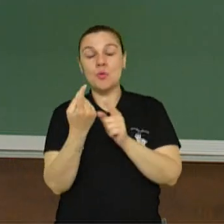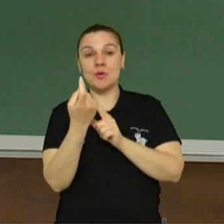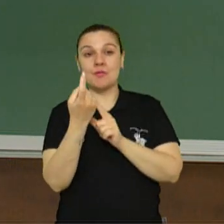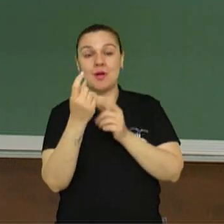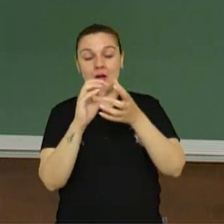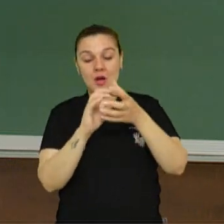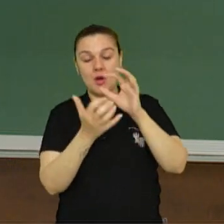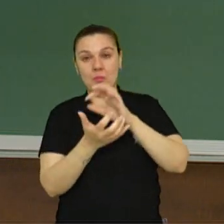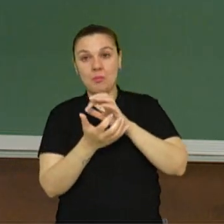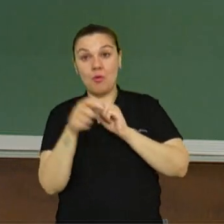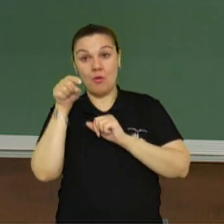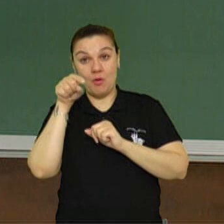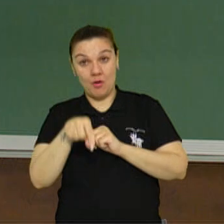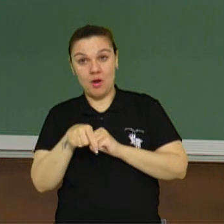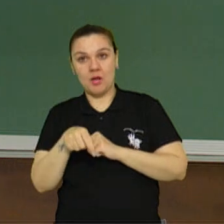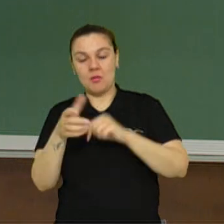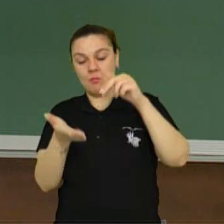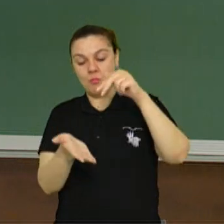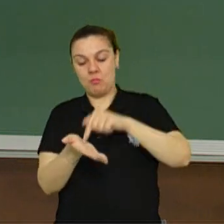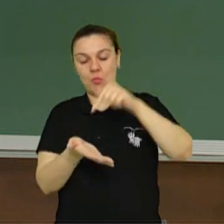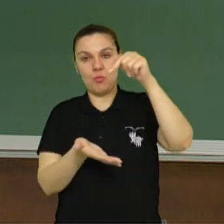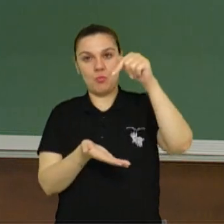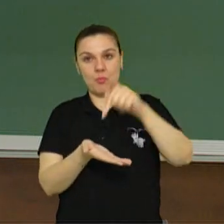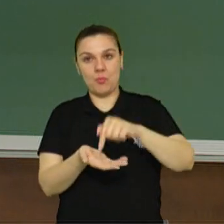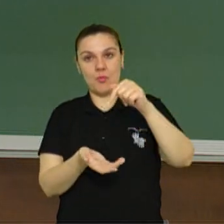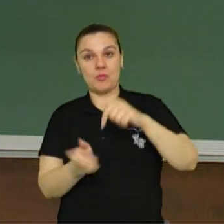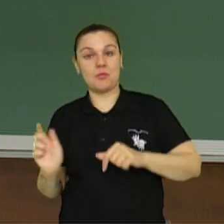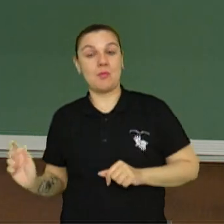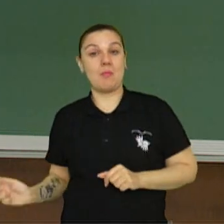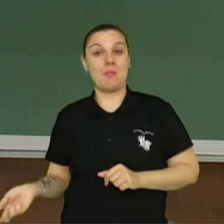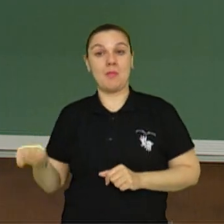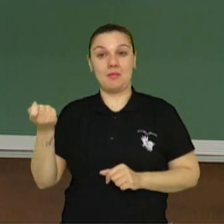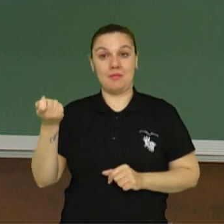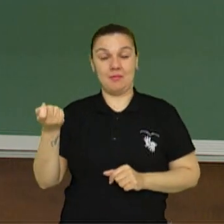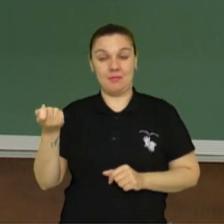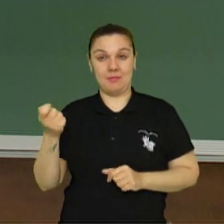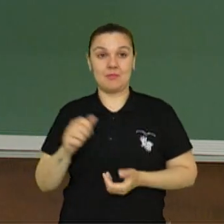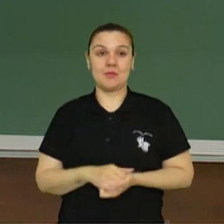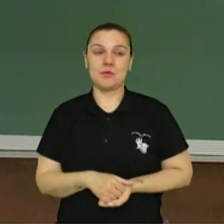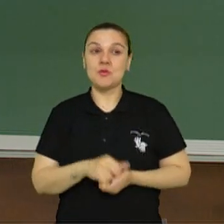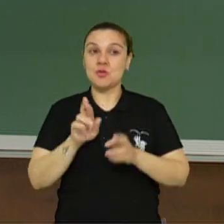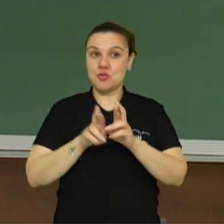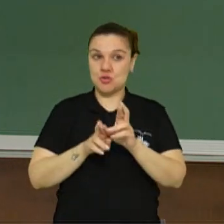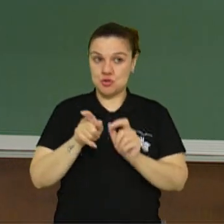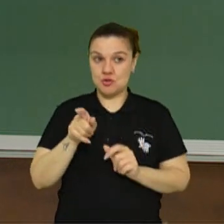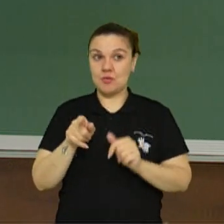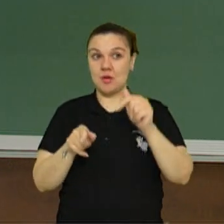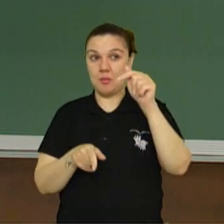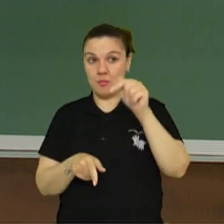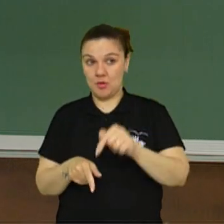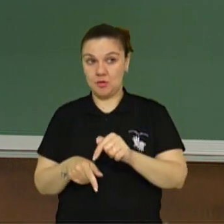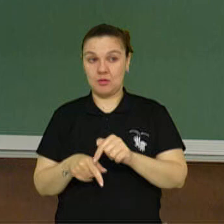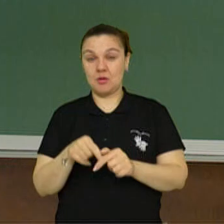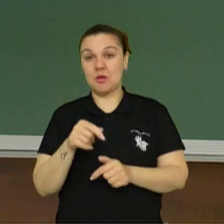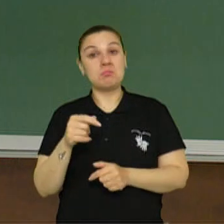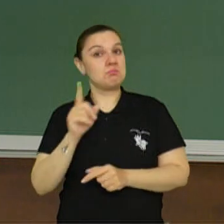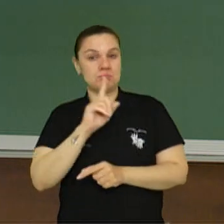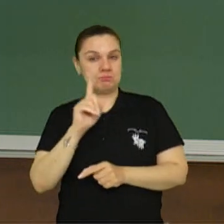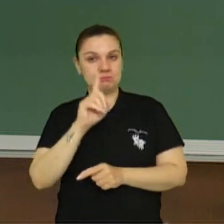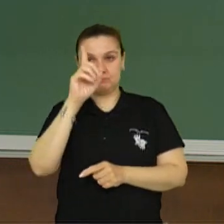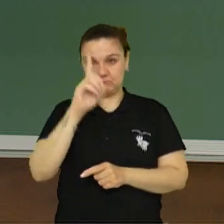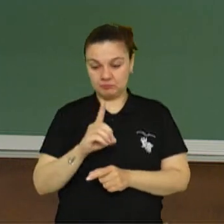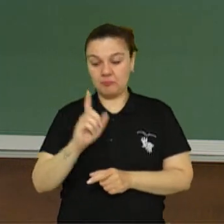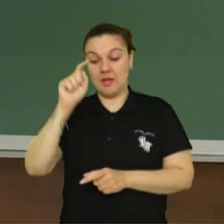ela pode quicar 2 vezes na quadra antes de ser rebatida no campo adversário. Diferente do tênis, né, que não é para deficientes,